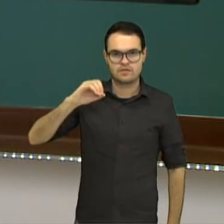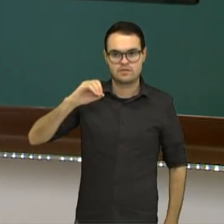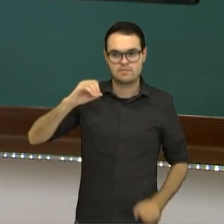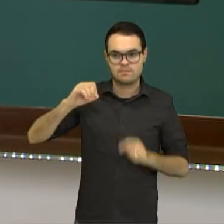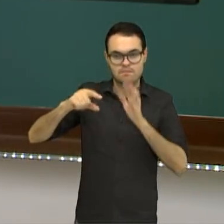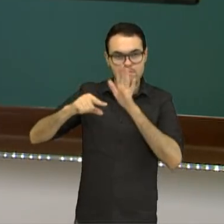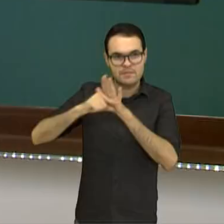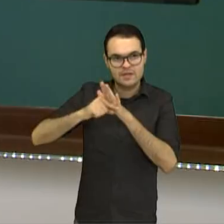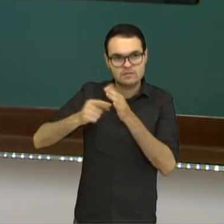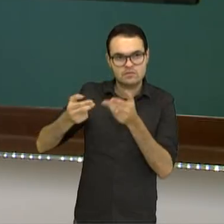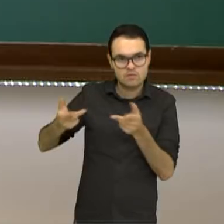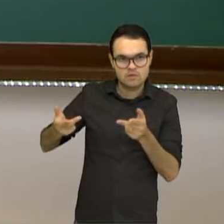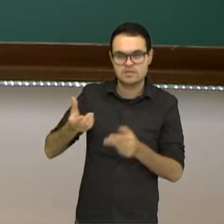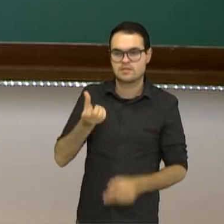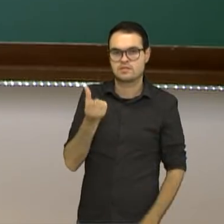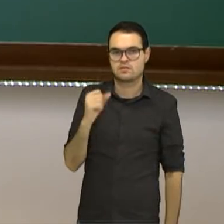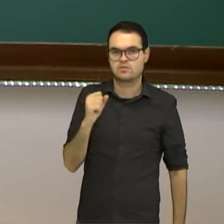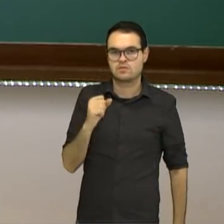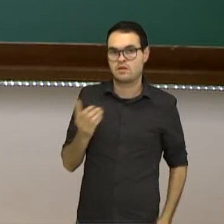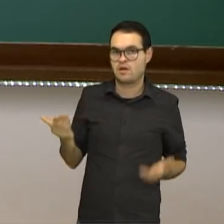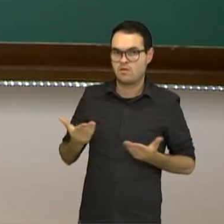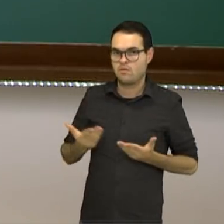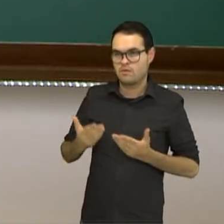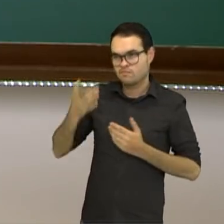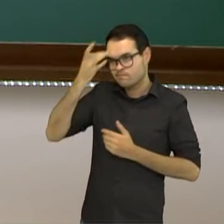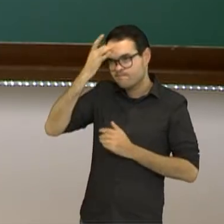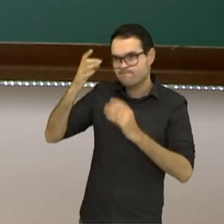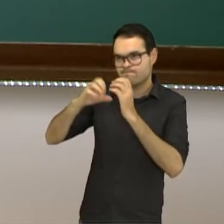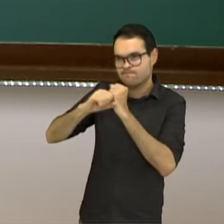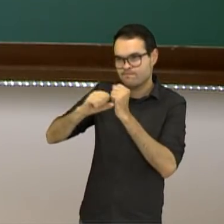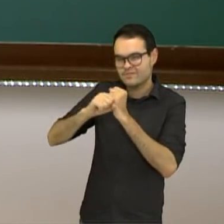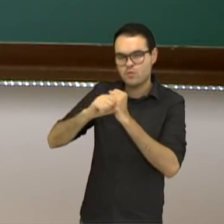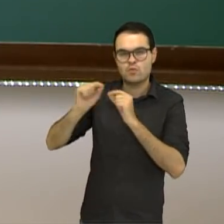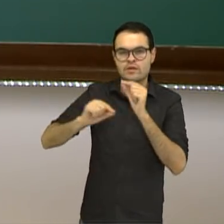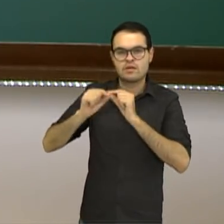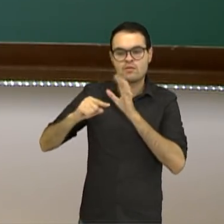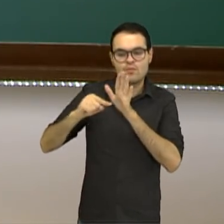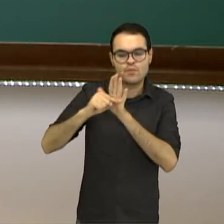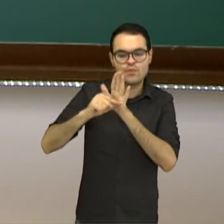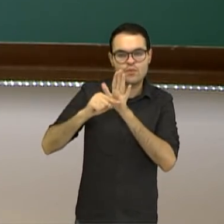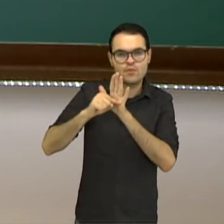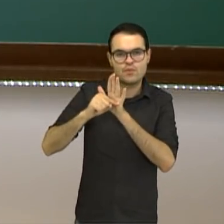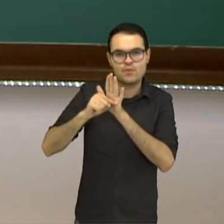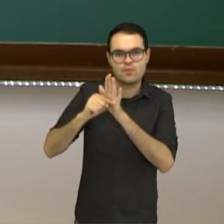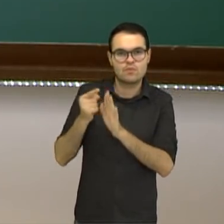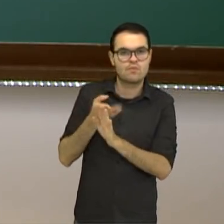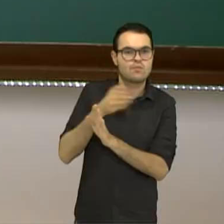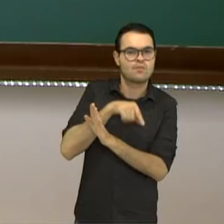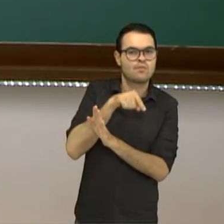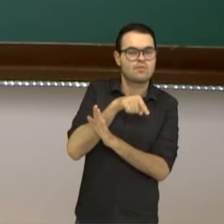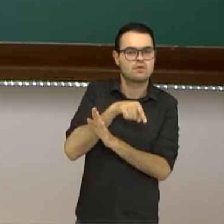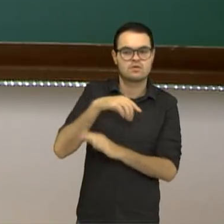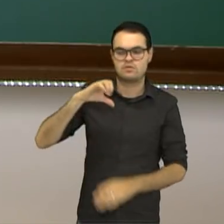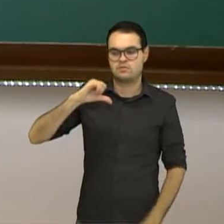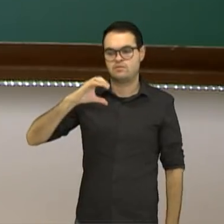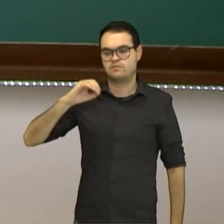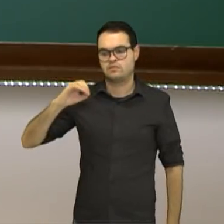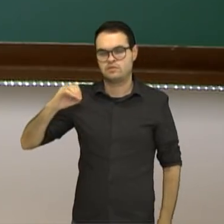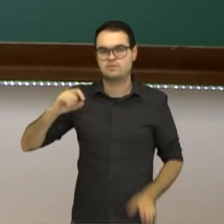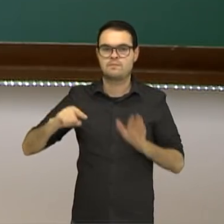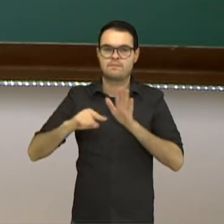o 68? É um exercício que a gente tem que descobrir o subtraindo. Então, eu vou fazer o quê? O 900